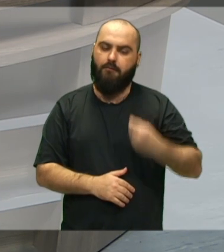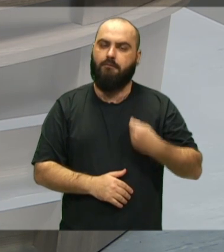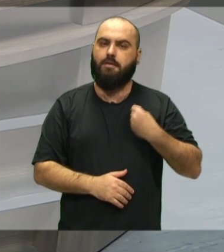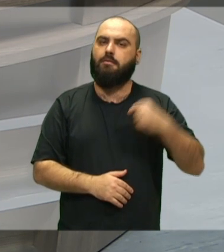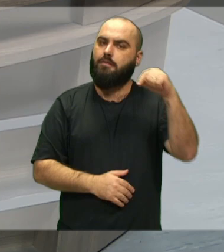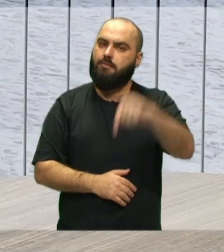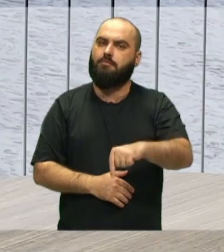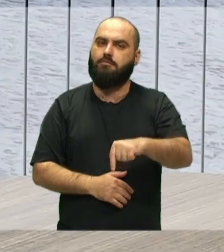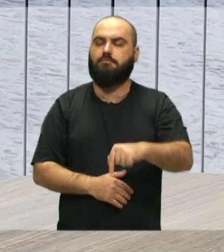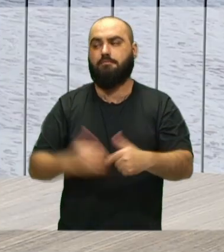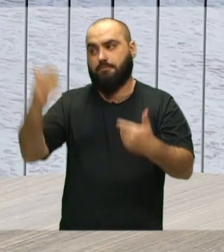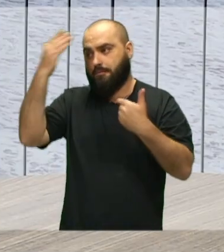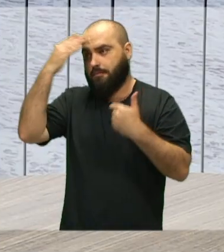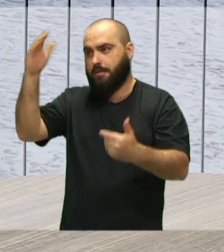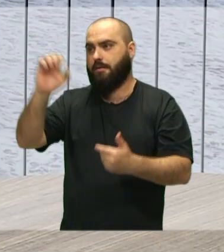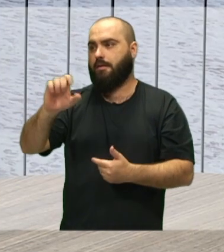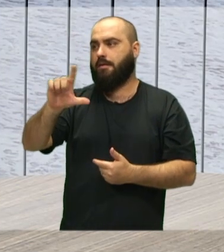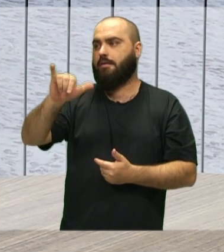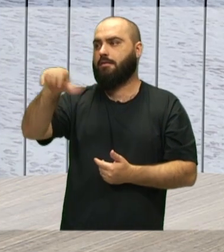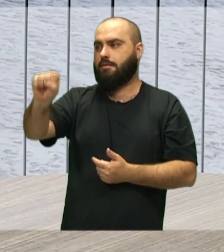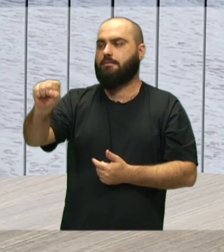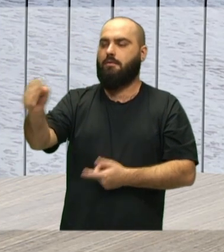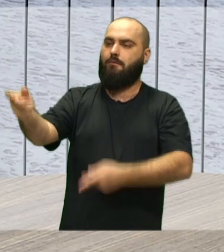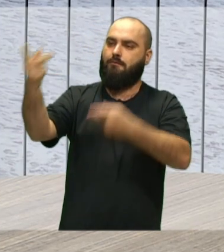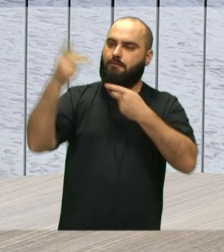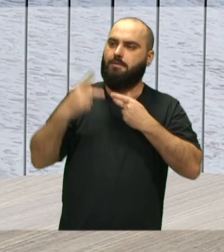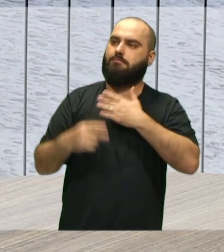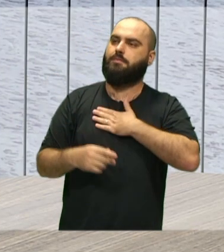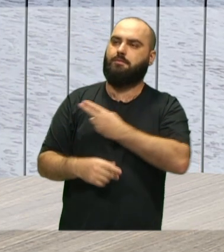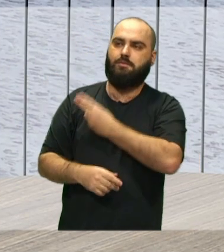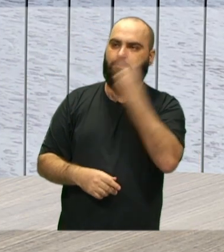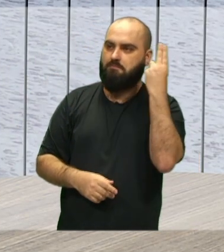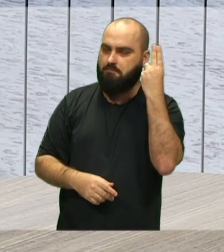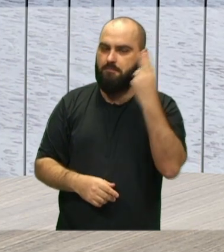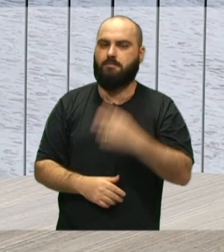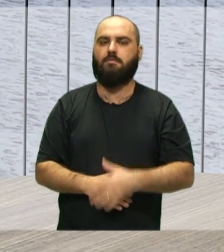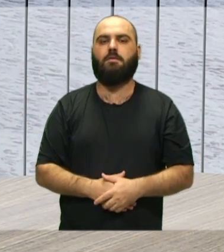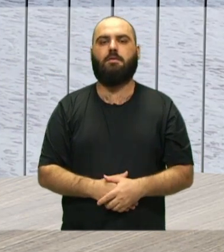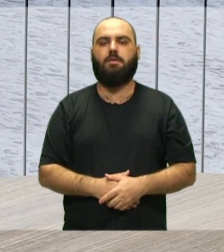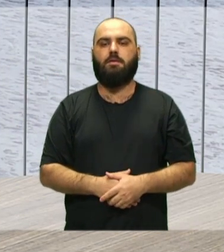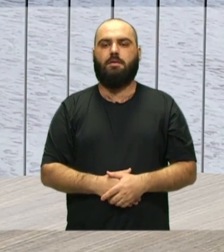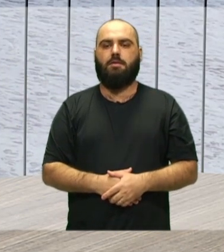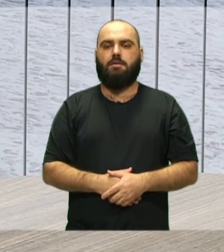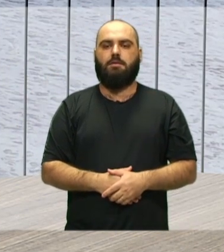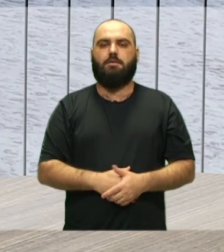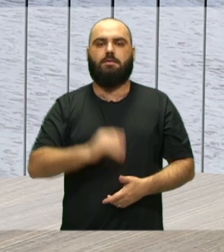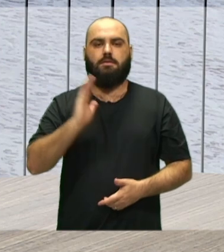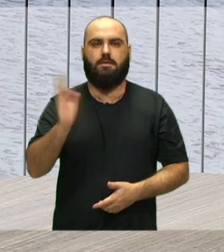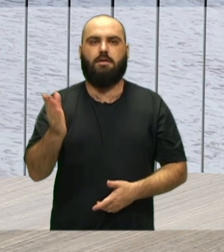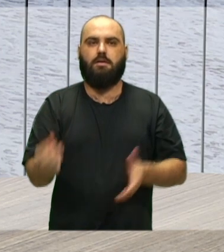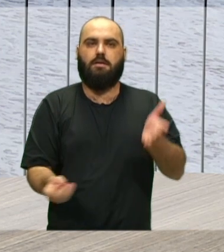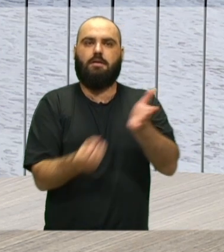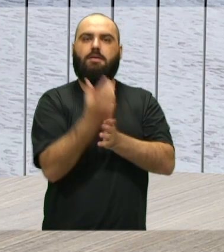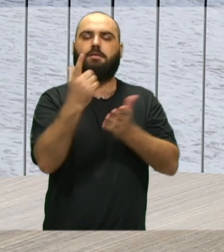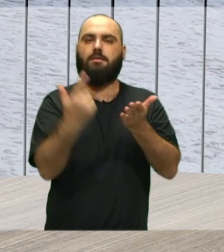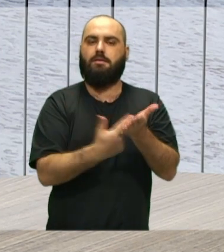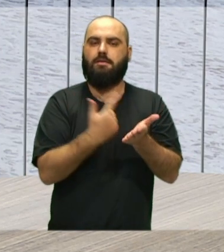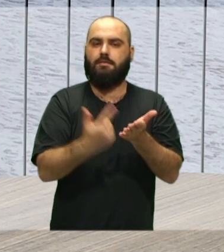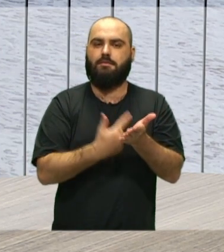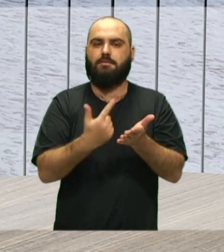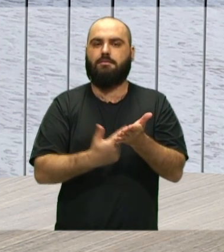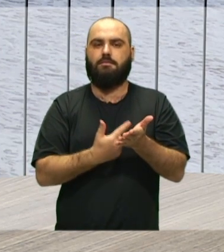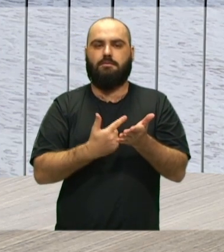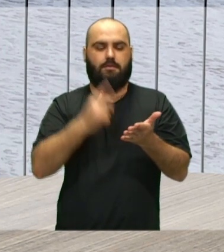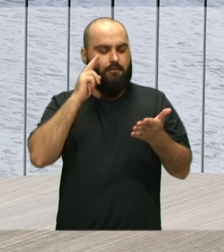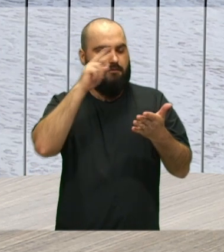conhecimento bonito. Obrigado, Elis. Obrigado mais uma vez pelo convite. Quando a gente lançou a obra, tu já veio com um brilho nos olhos ao meu encontro